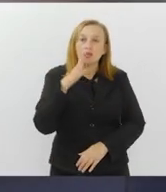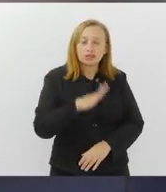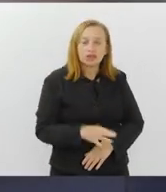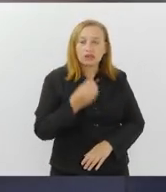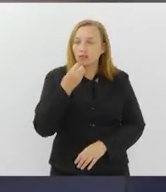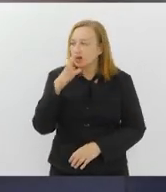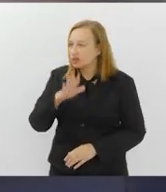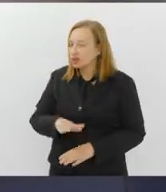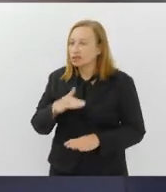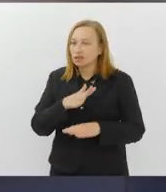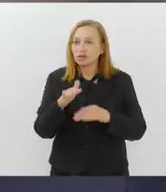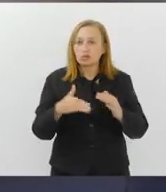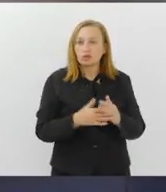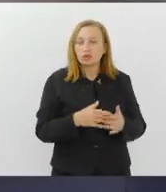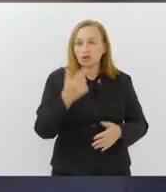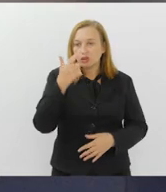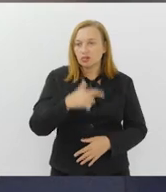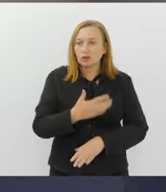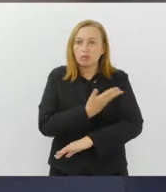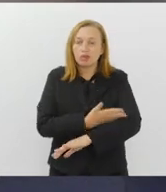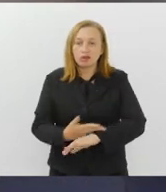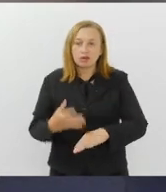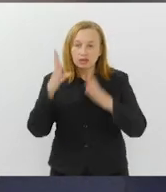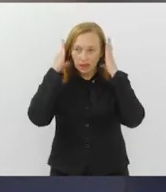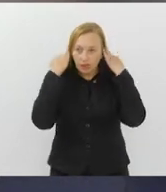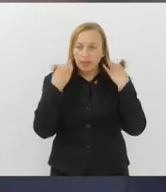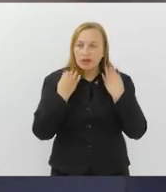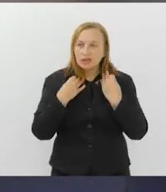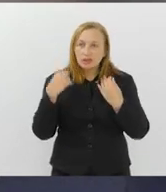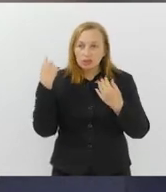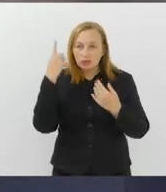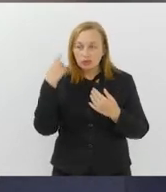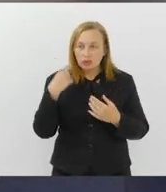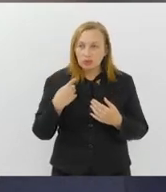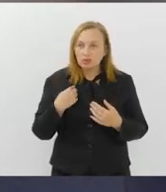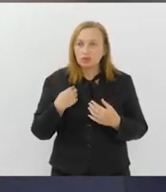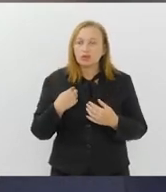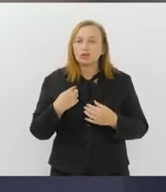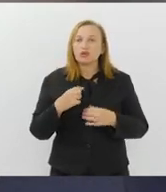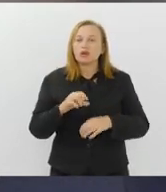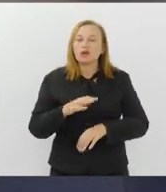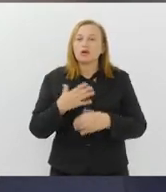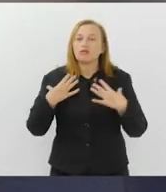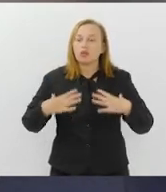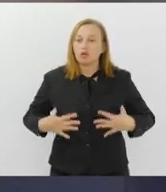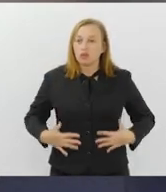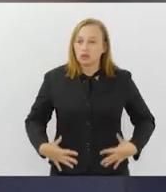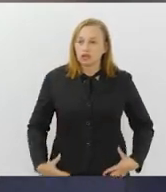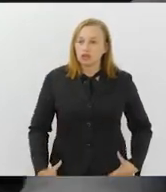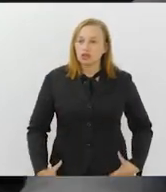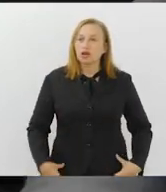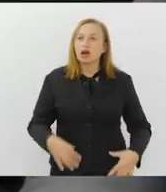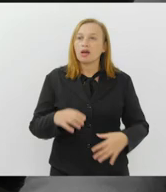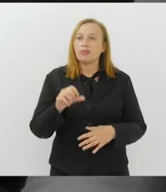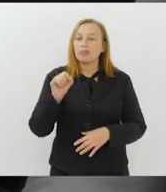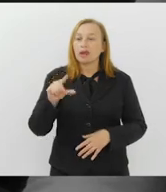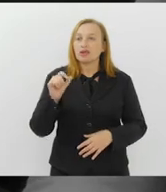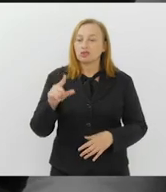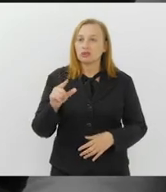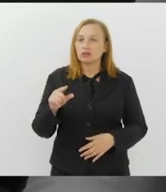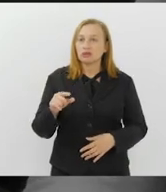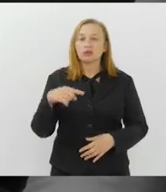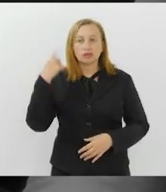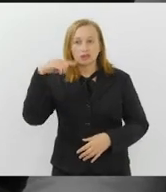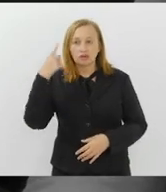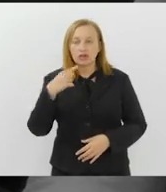todos. Eu sou branca, tenho cabelos compridos, estou vestindo azul. Sou advogada e sou